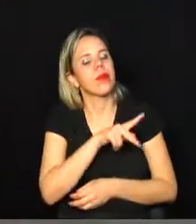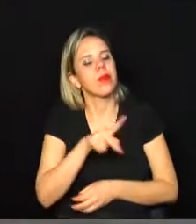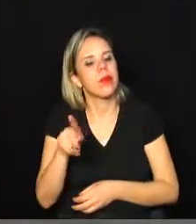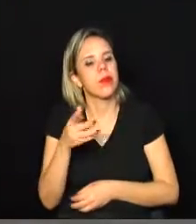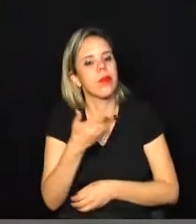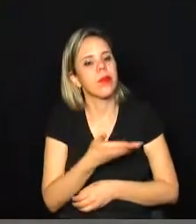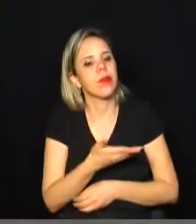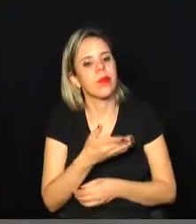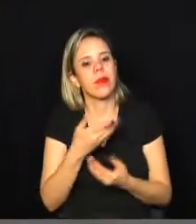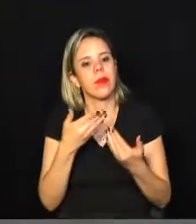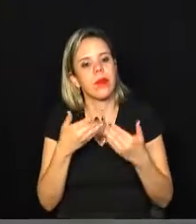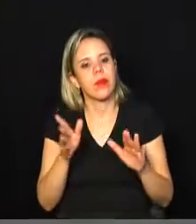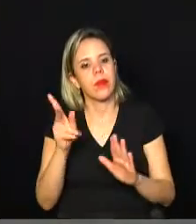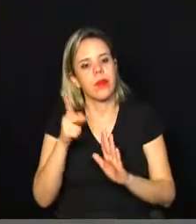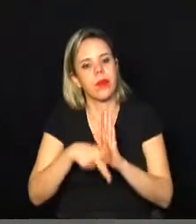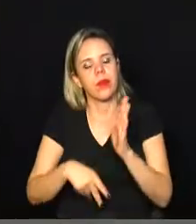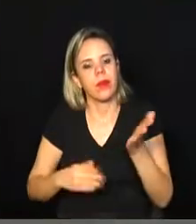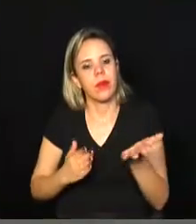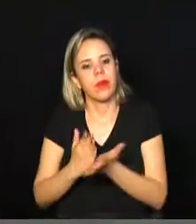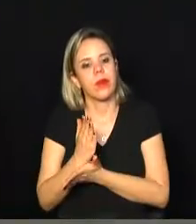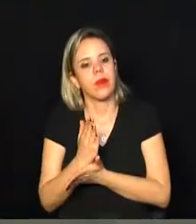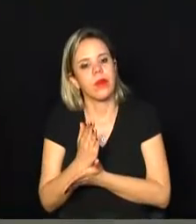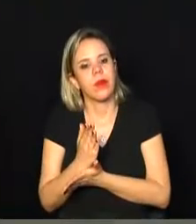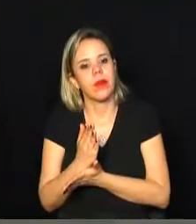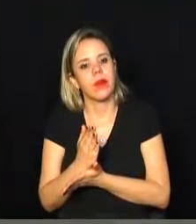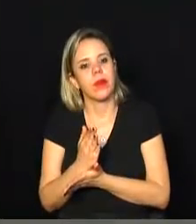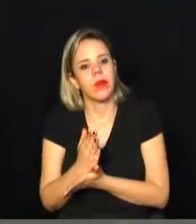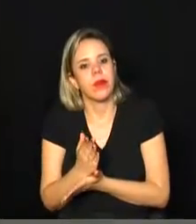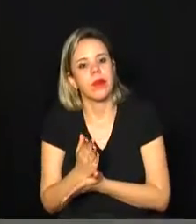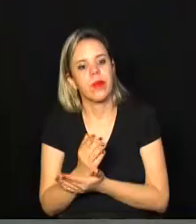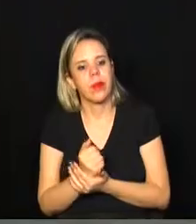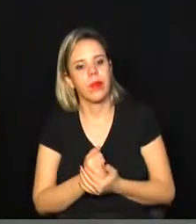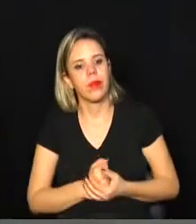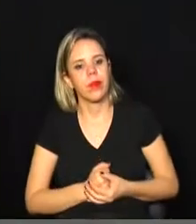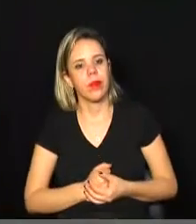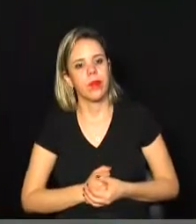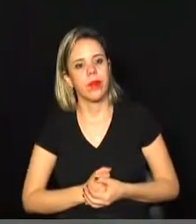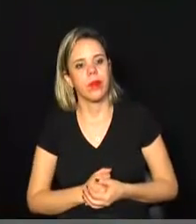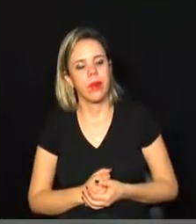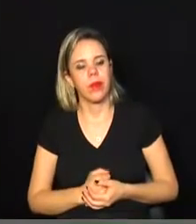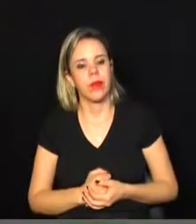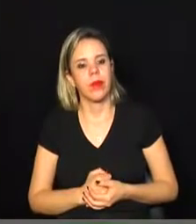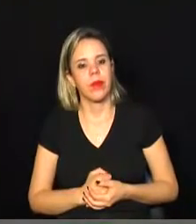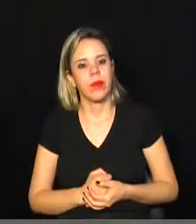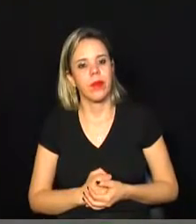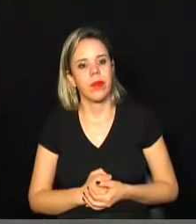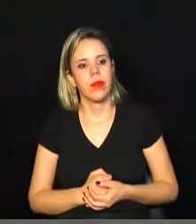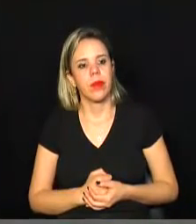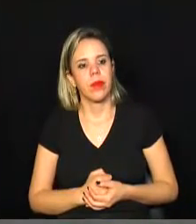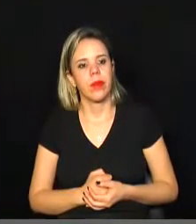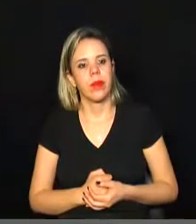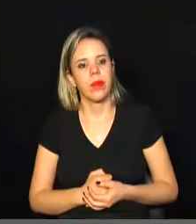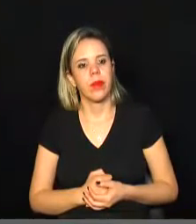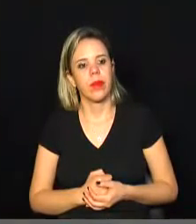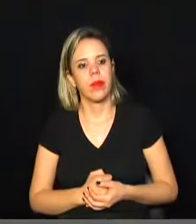eu declaro o projeto aprovado e a mulher